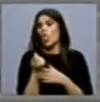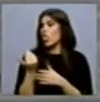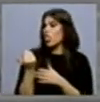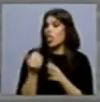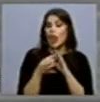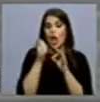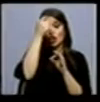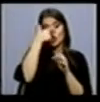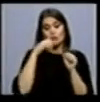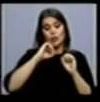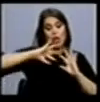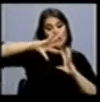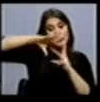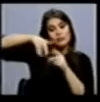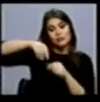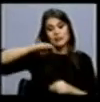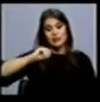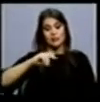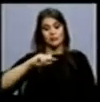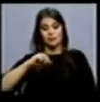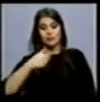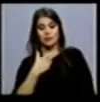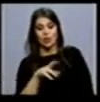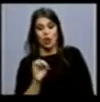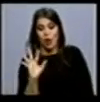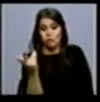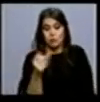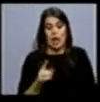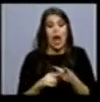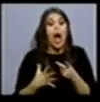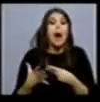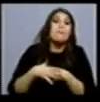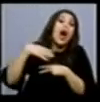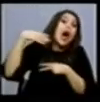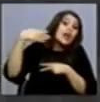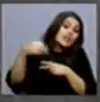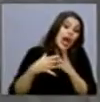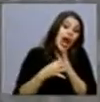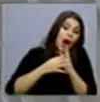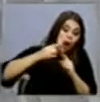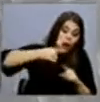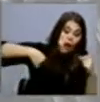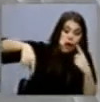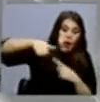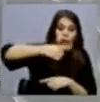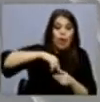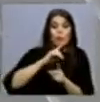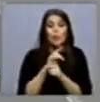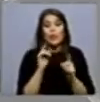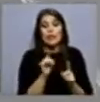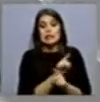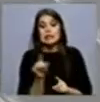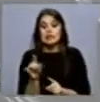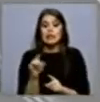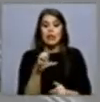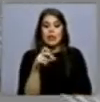de Saturno. Saturno apareceu e só depois é que apareceram os anéis. Há uma outra linha de evidência para isto. É que a